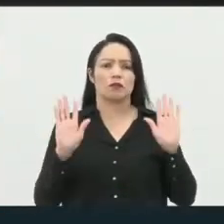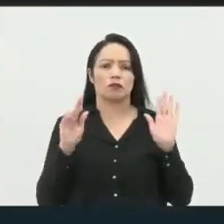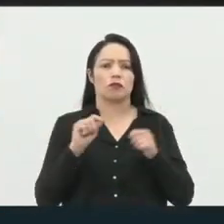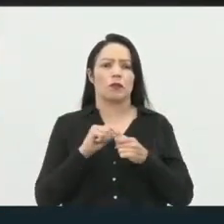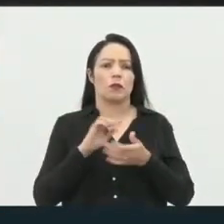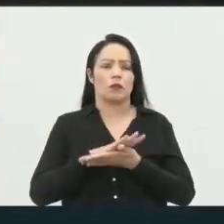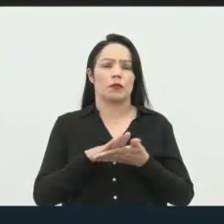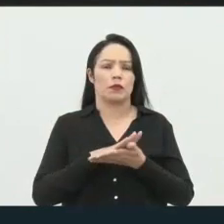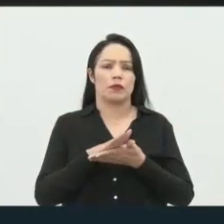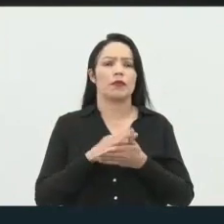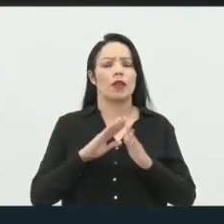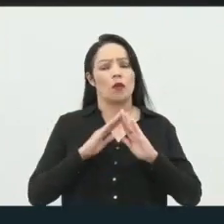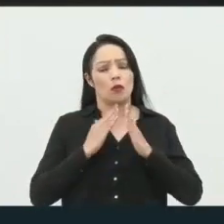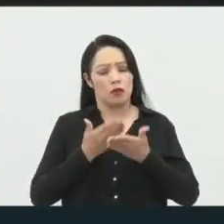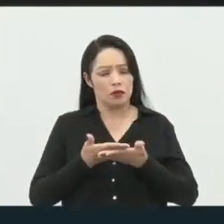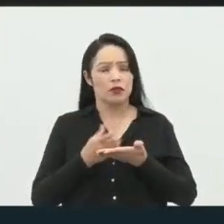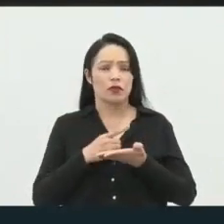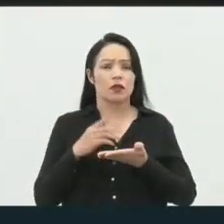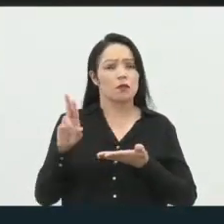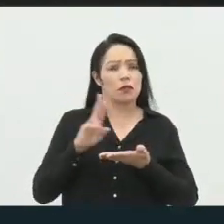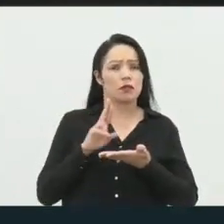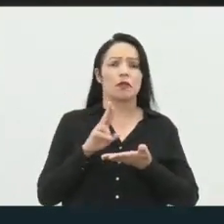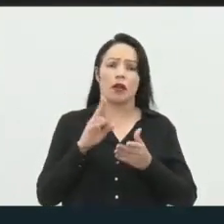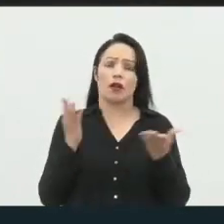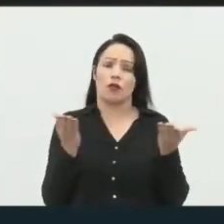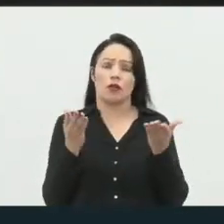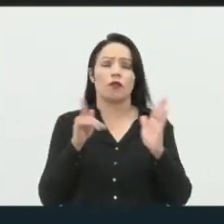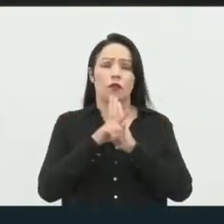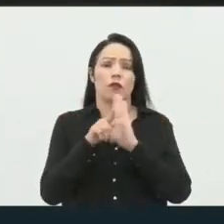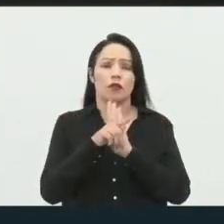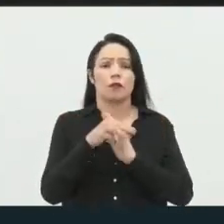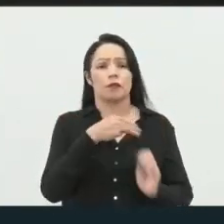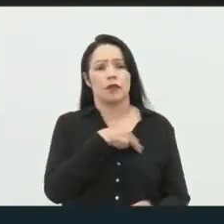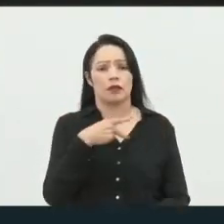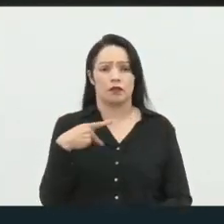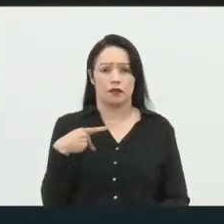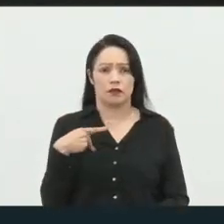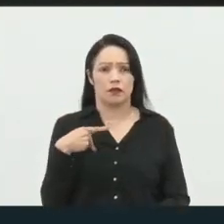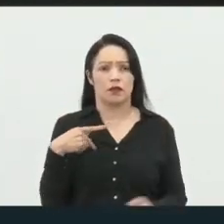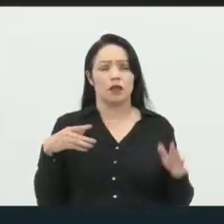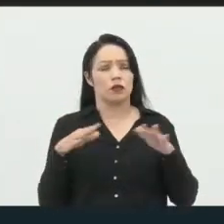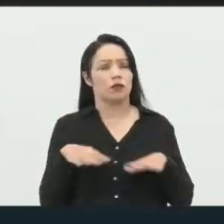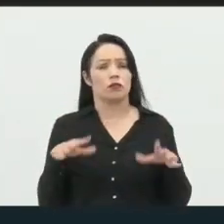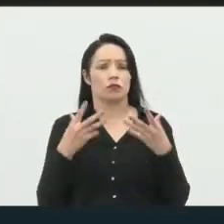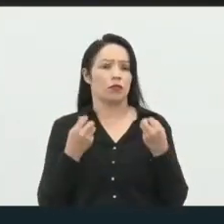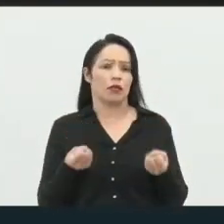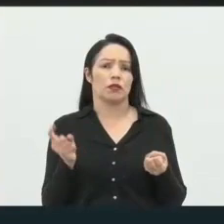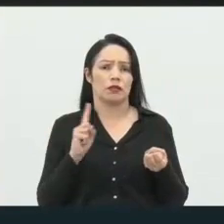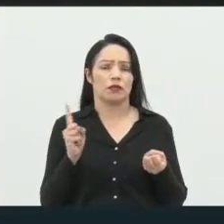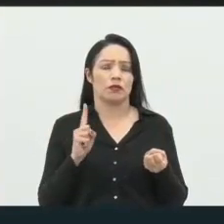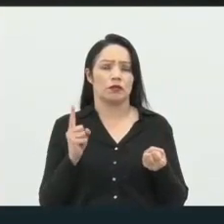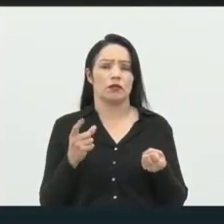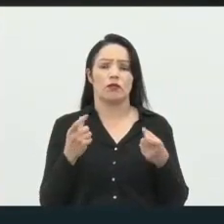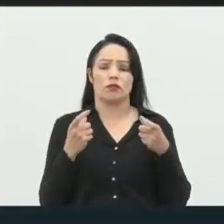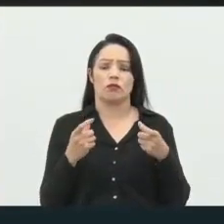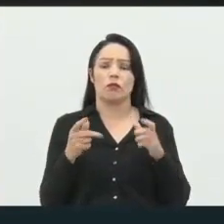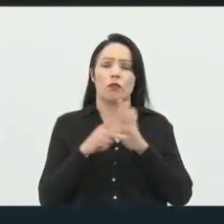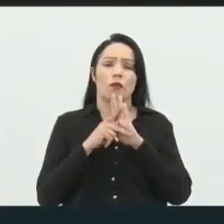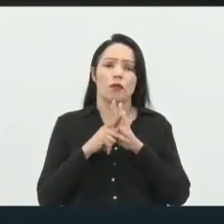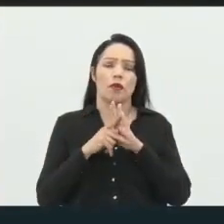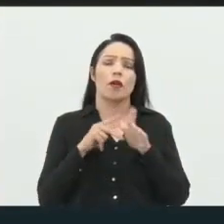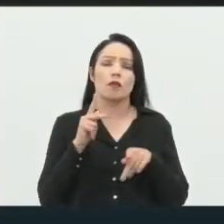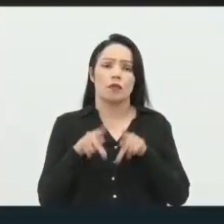tive resposta do requerimento Vou cobrar Providência do Ministério Público Porque nós não podemos aceitar um equipamento público da cidade